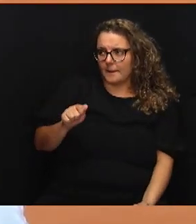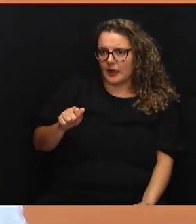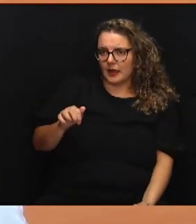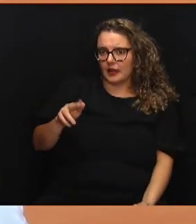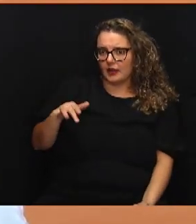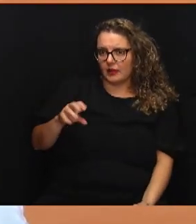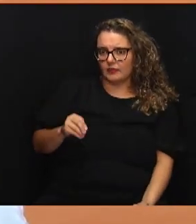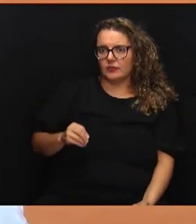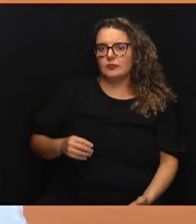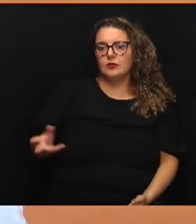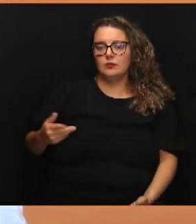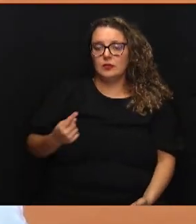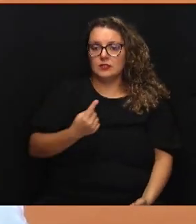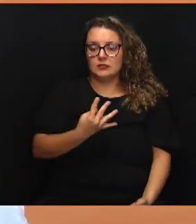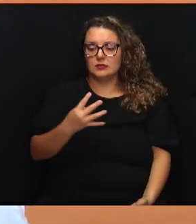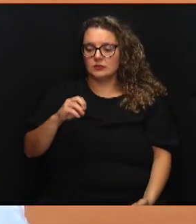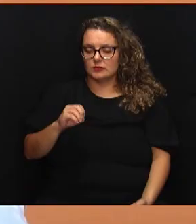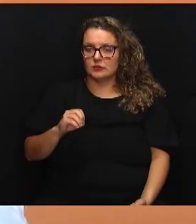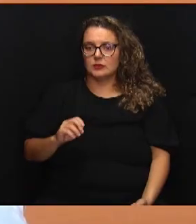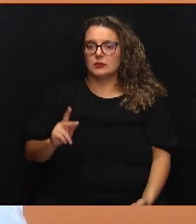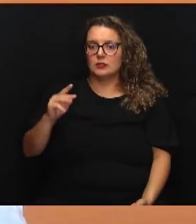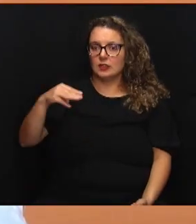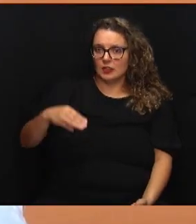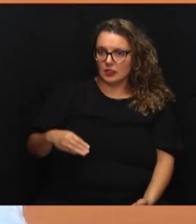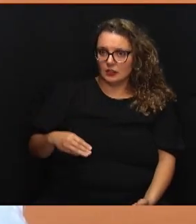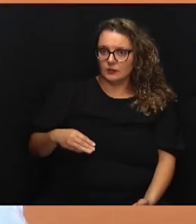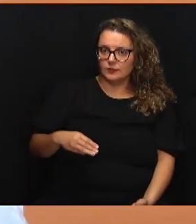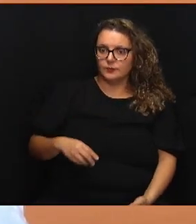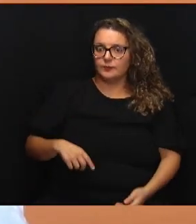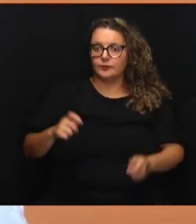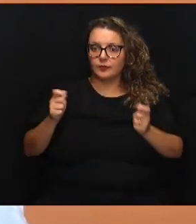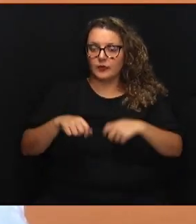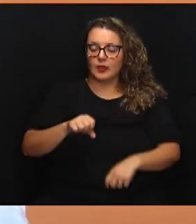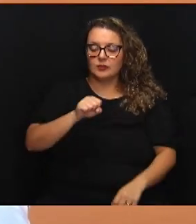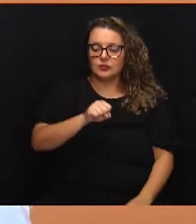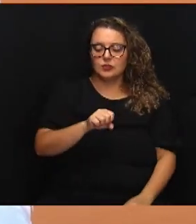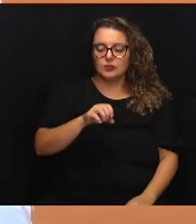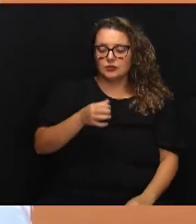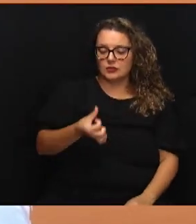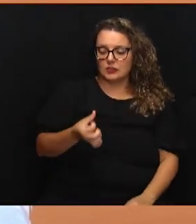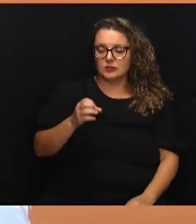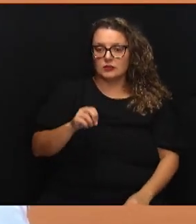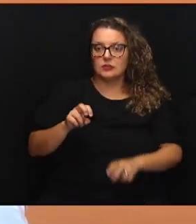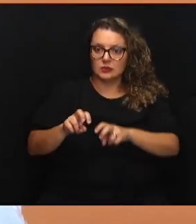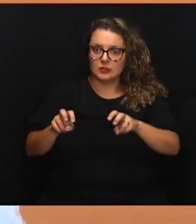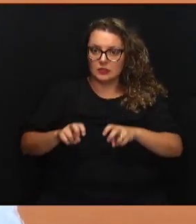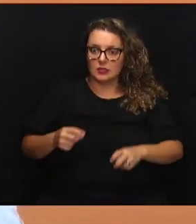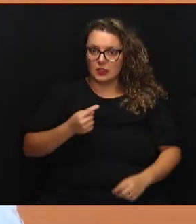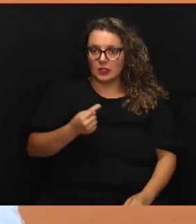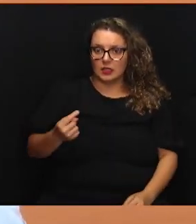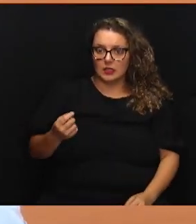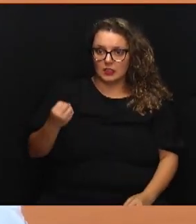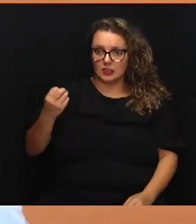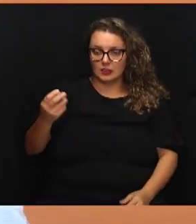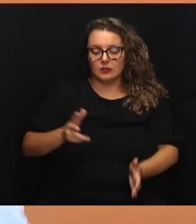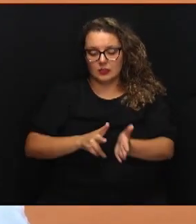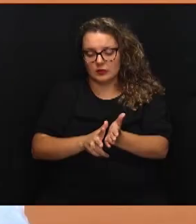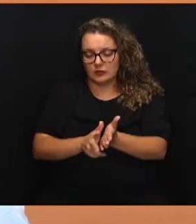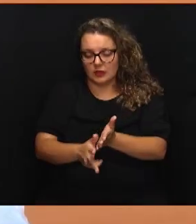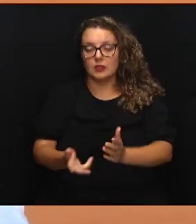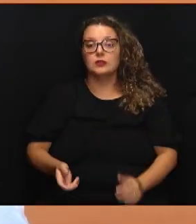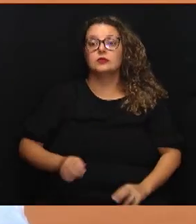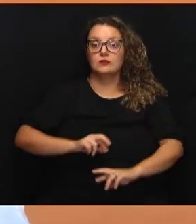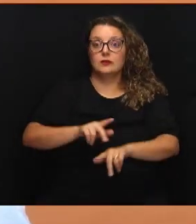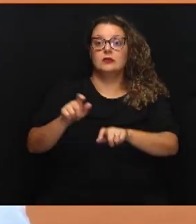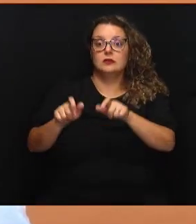até 140 km por hora, uma capacidade de 860 passageiros por viagem, bastante gente. E